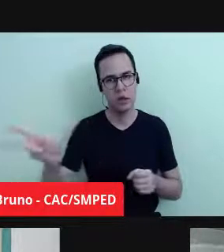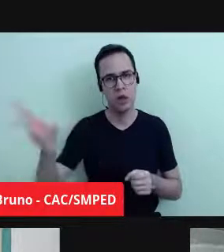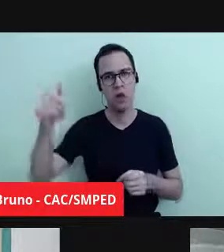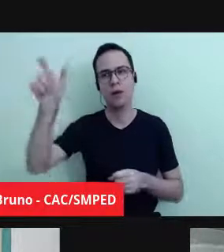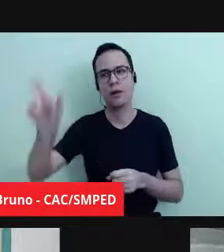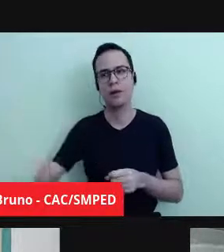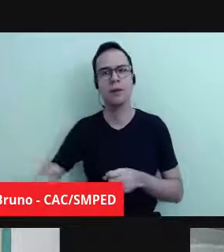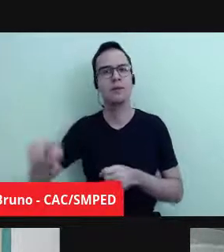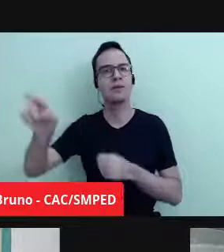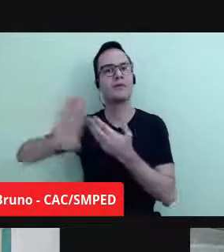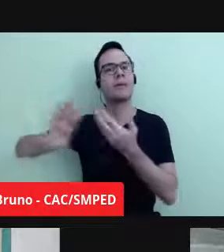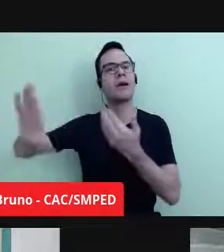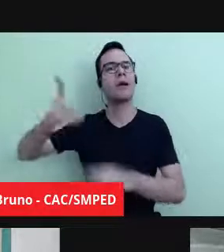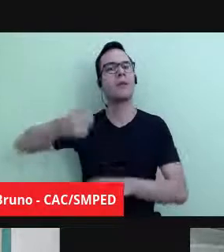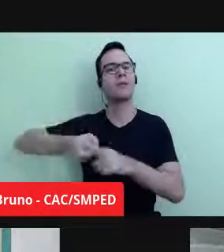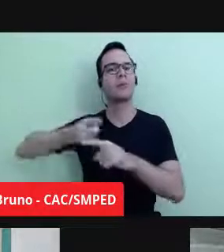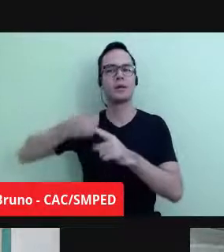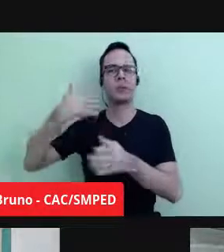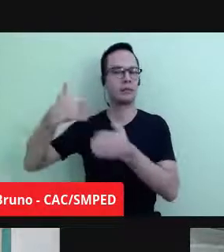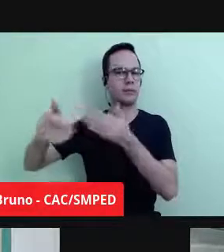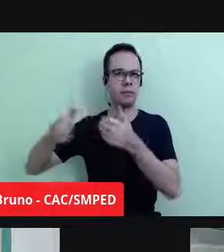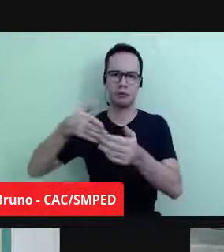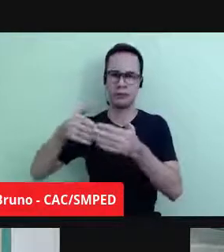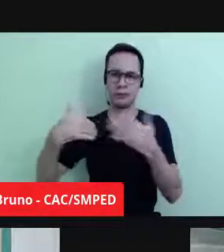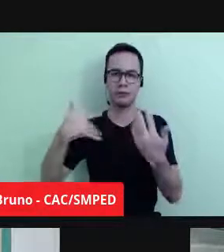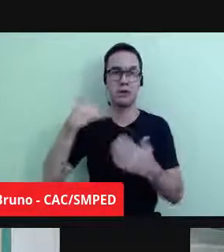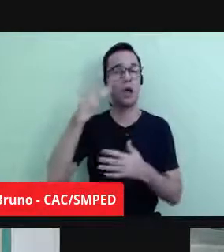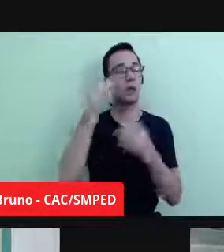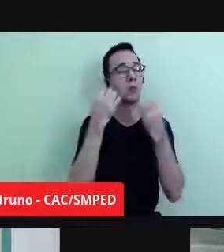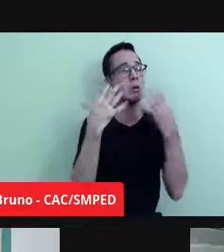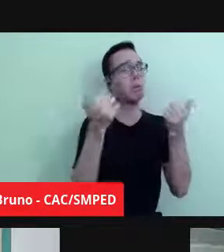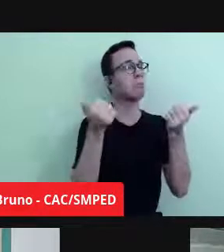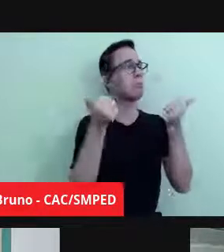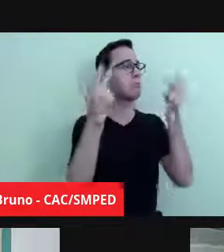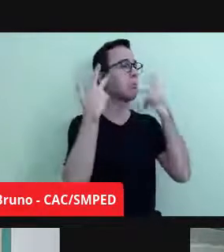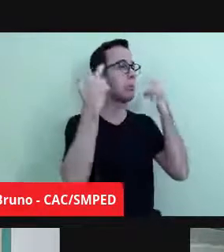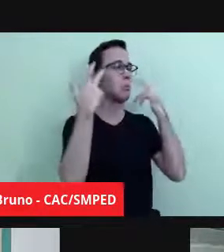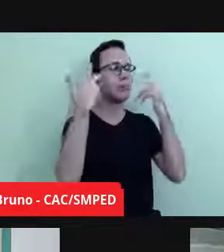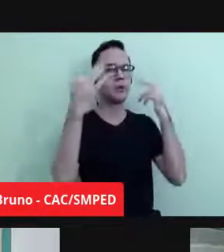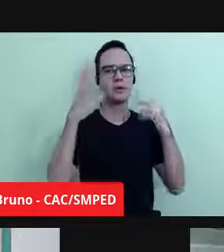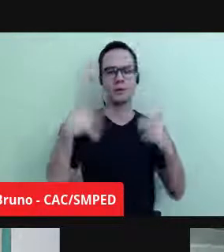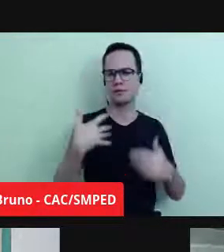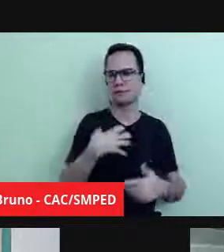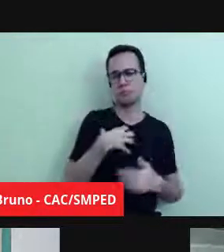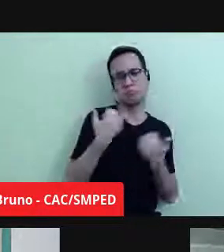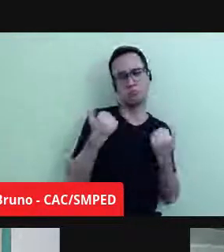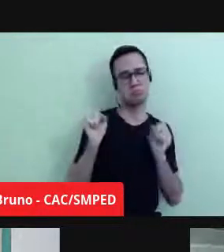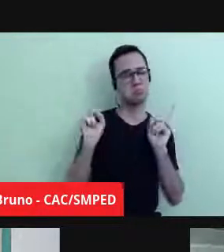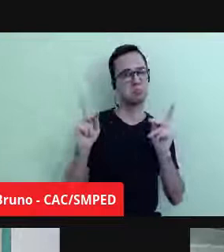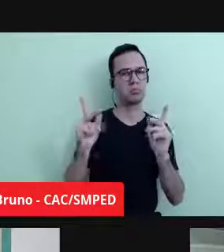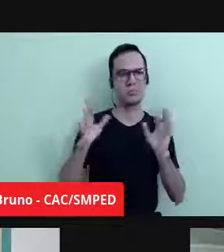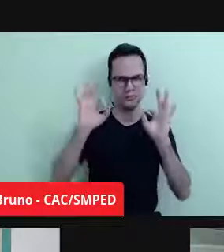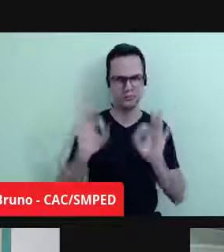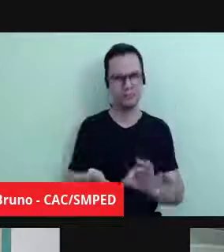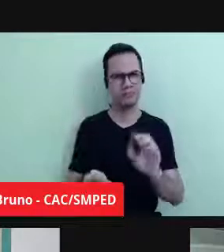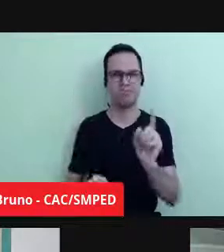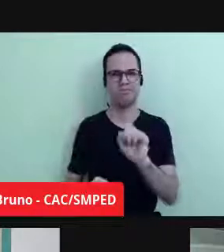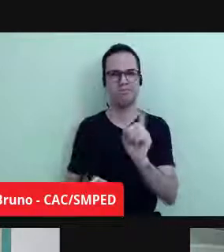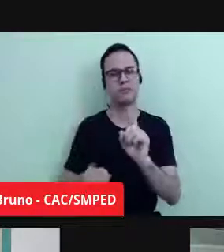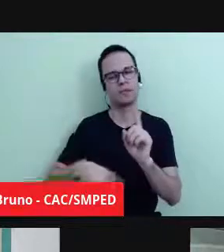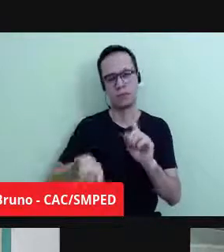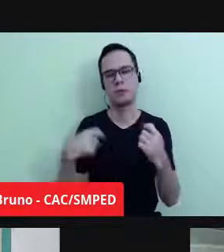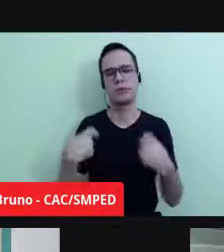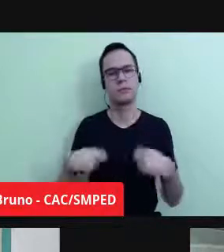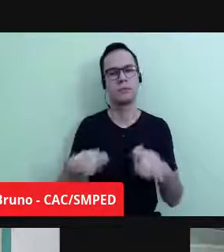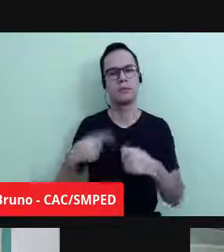à margem por qualquer motivo, achando que está tudo bem, sem se incomodar com isso. E a gente tem que se incomodar,